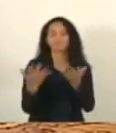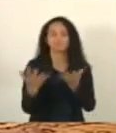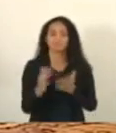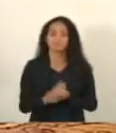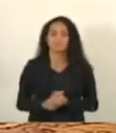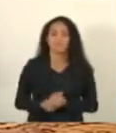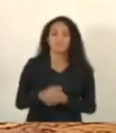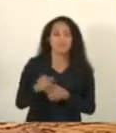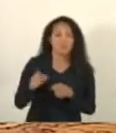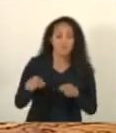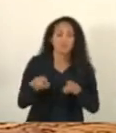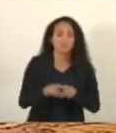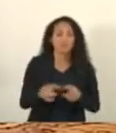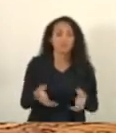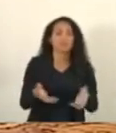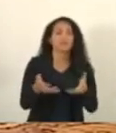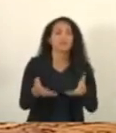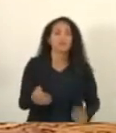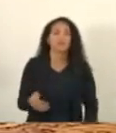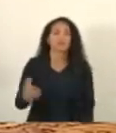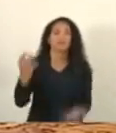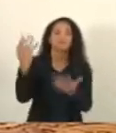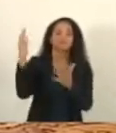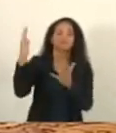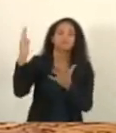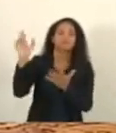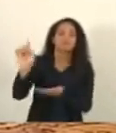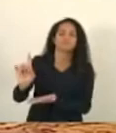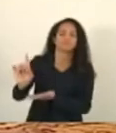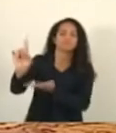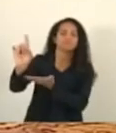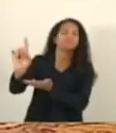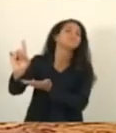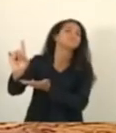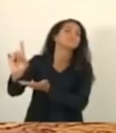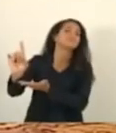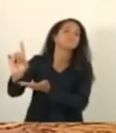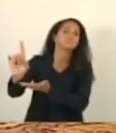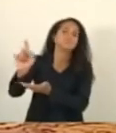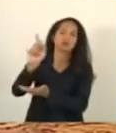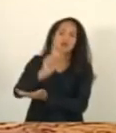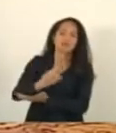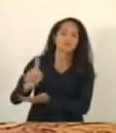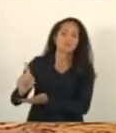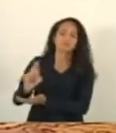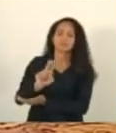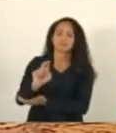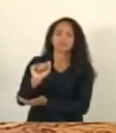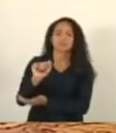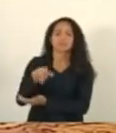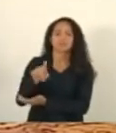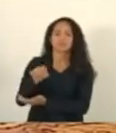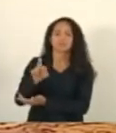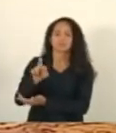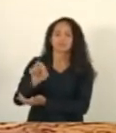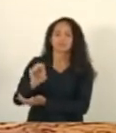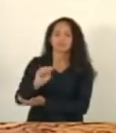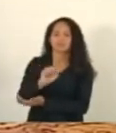nesse mesmo sentido, eu quero aqui elogiar e enaltecer a professora Andressa Antônio de